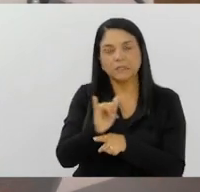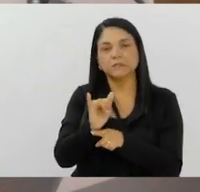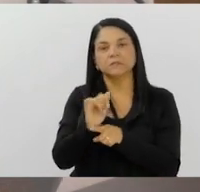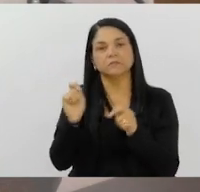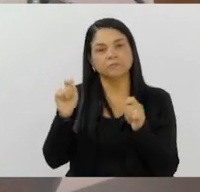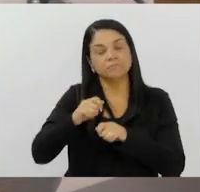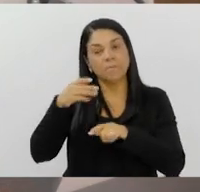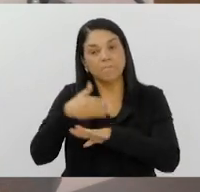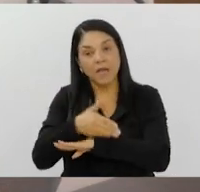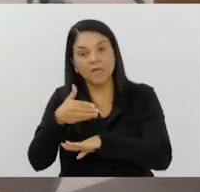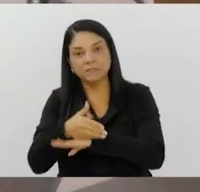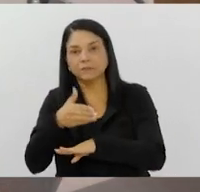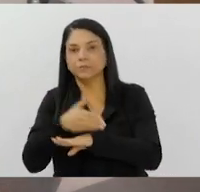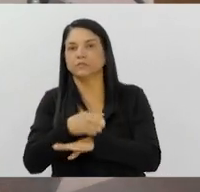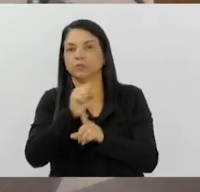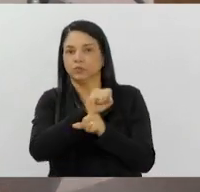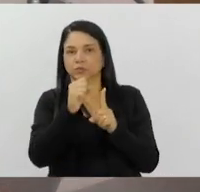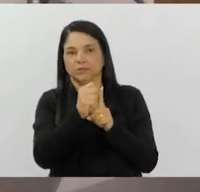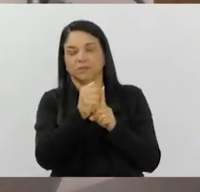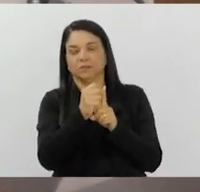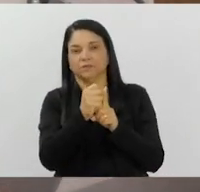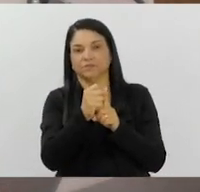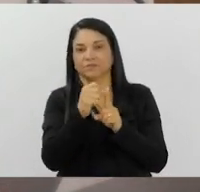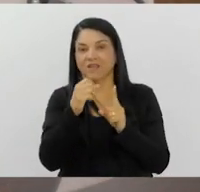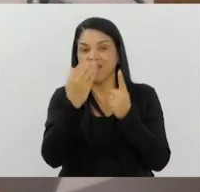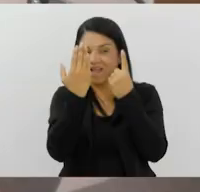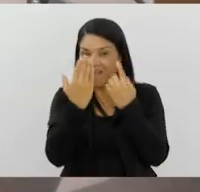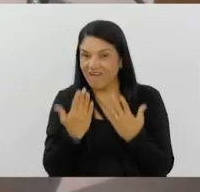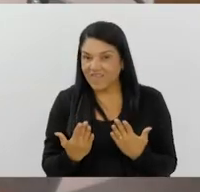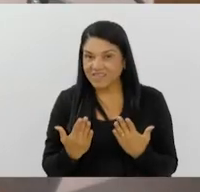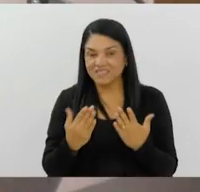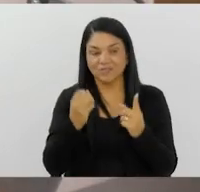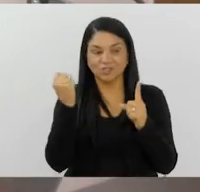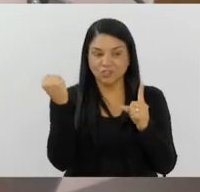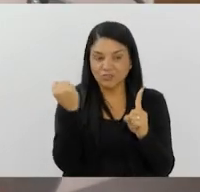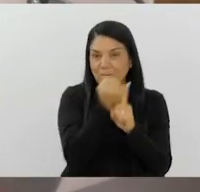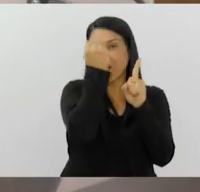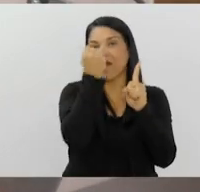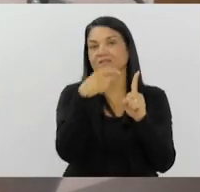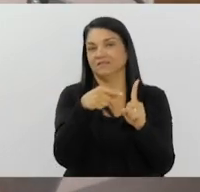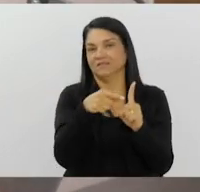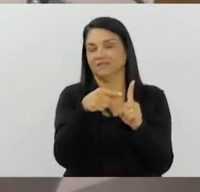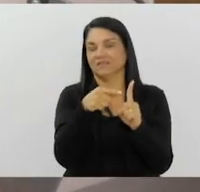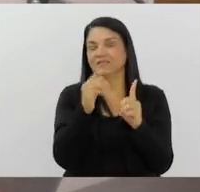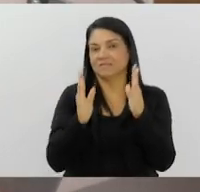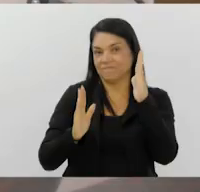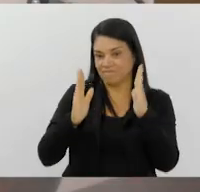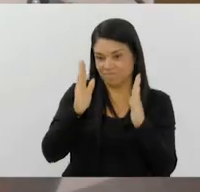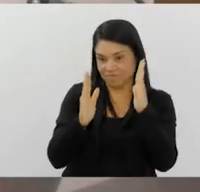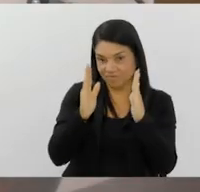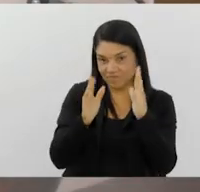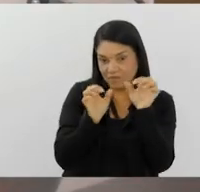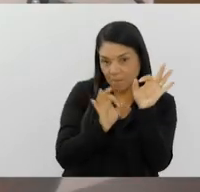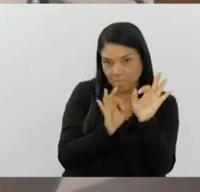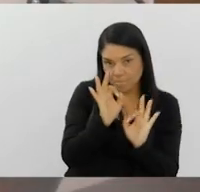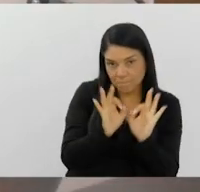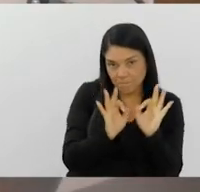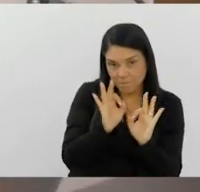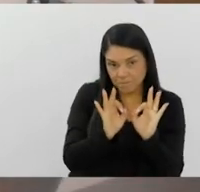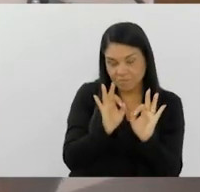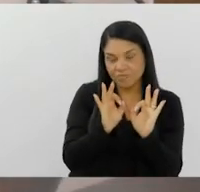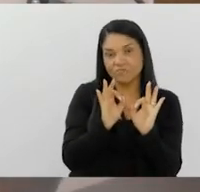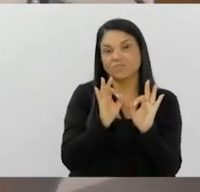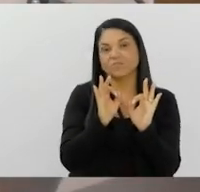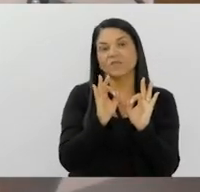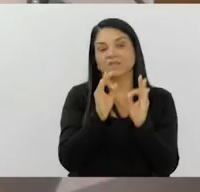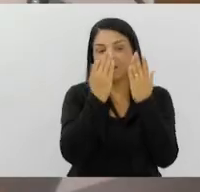participação social a a avaliação de impacto ela permite na fase por exemplo de preparação da avaliação a ser